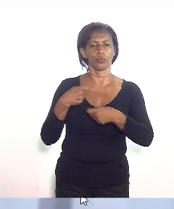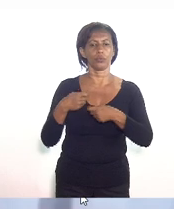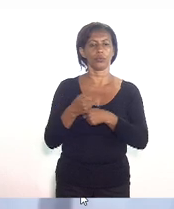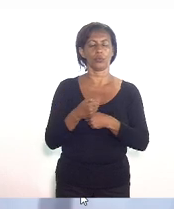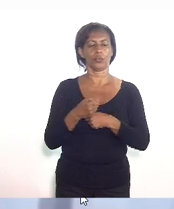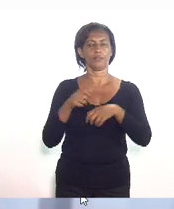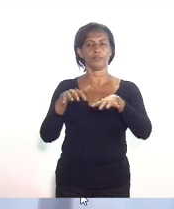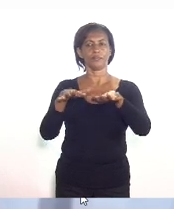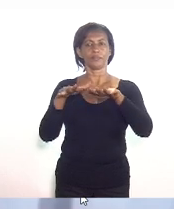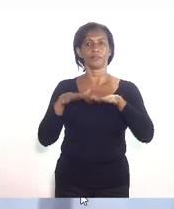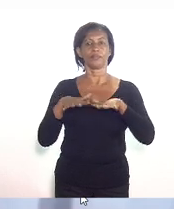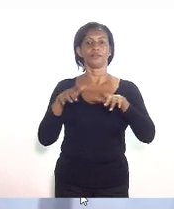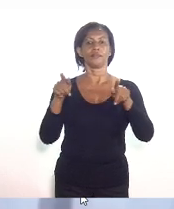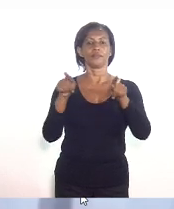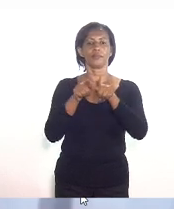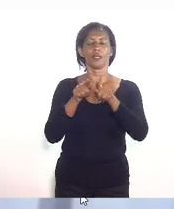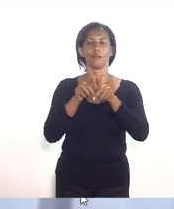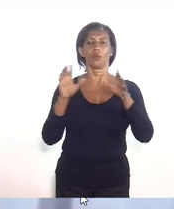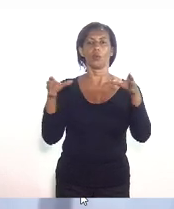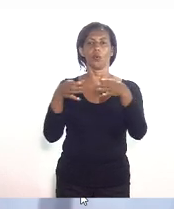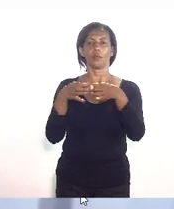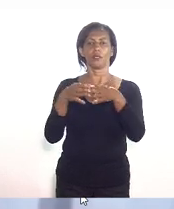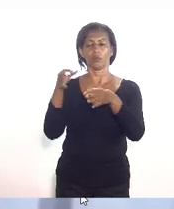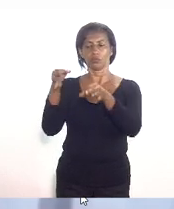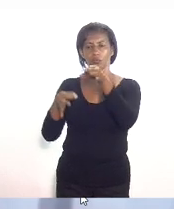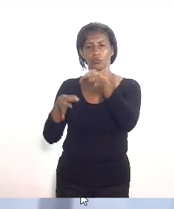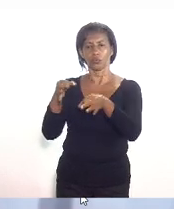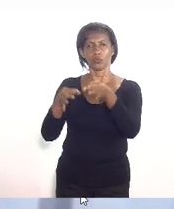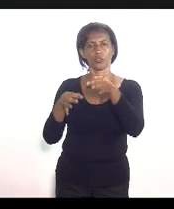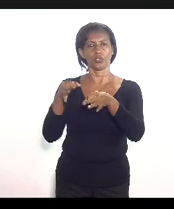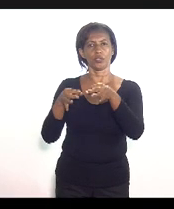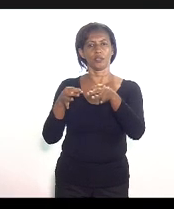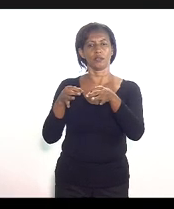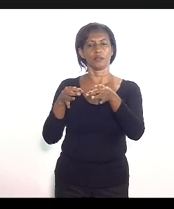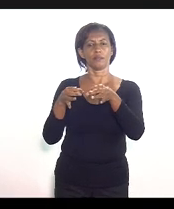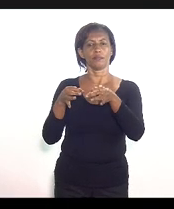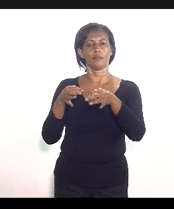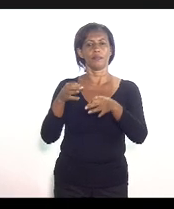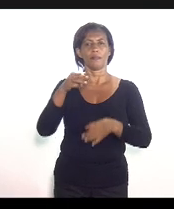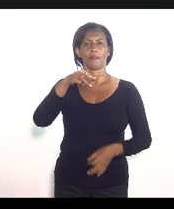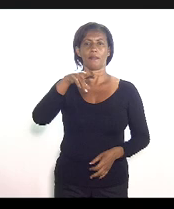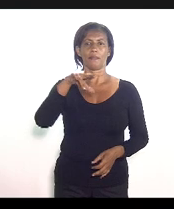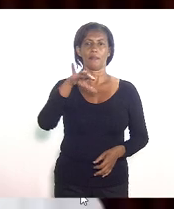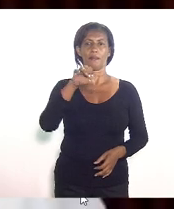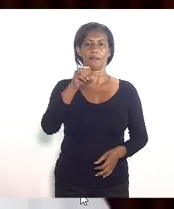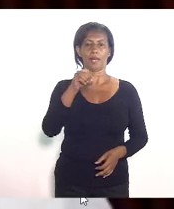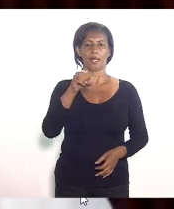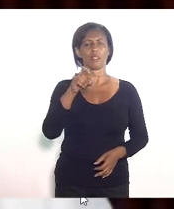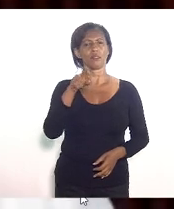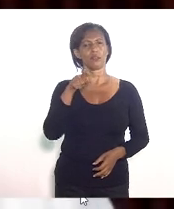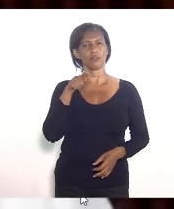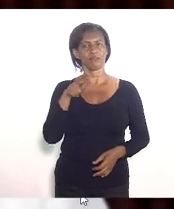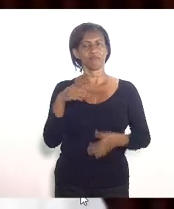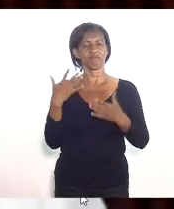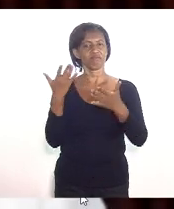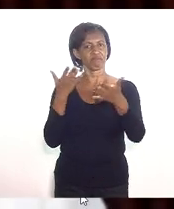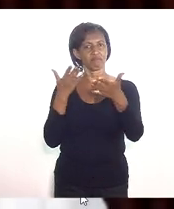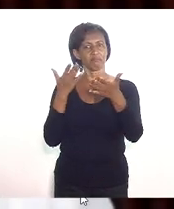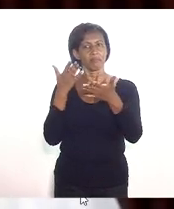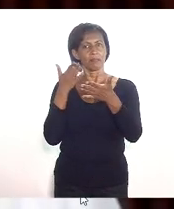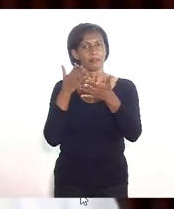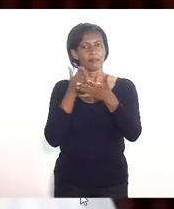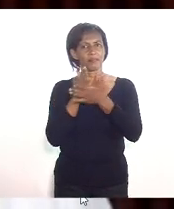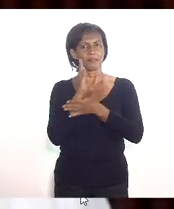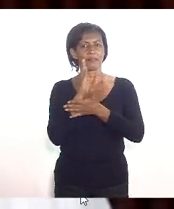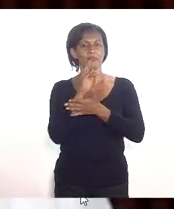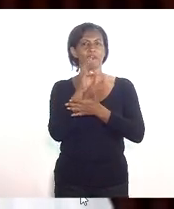Dê as comissões de Constituição e Justiça, deputado Márcio Pacheco. Senhora Presidente, o parecer é favorável às emendas 2 e